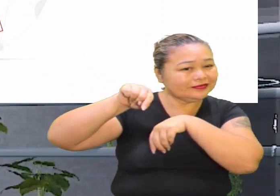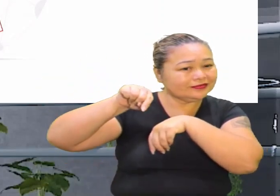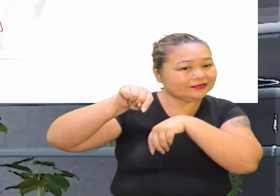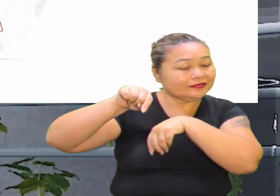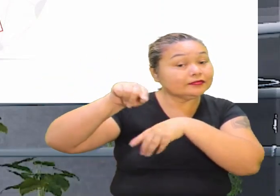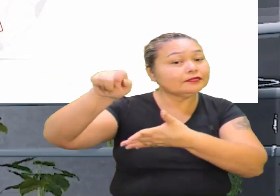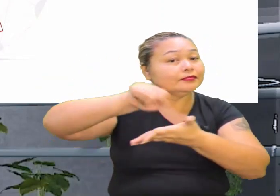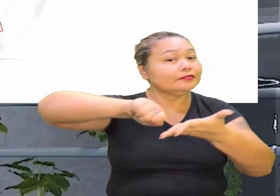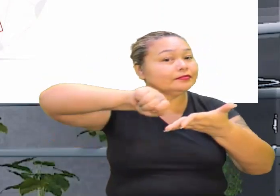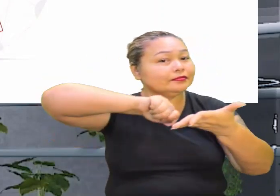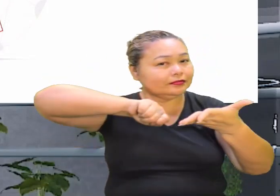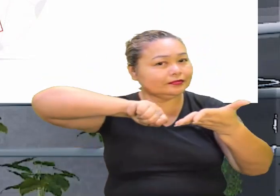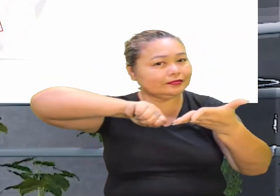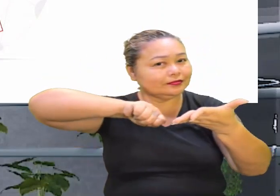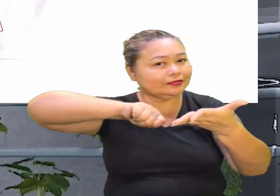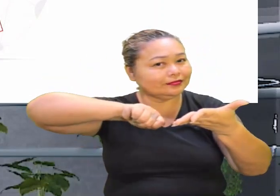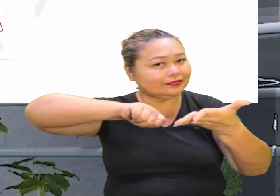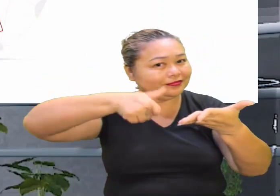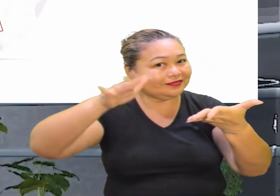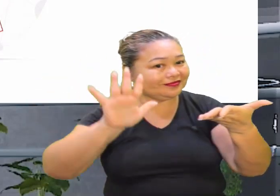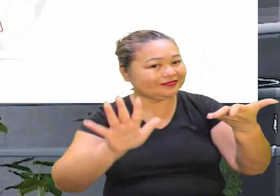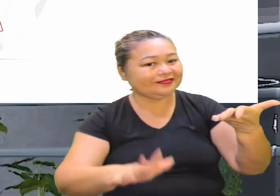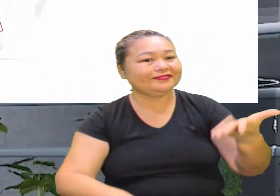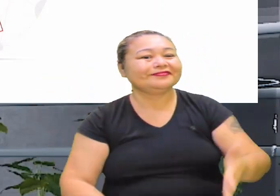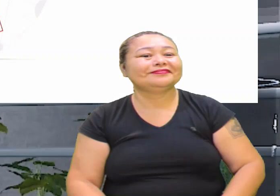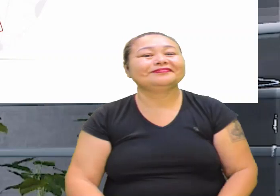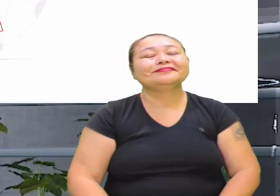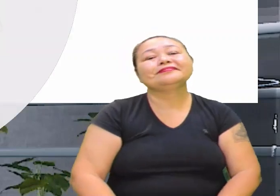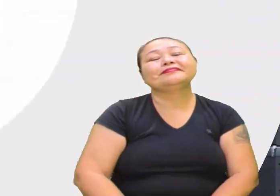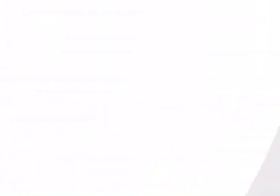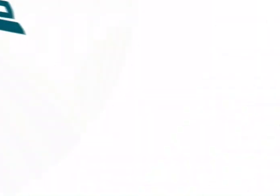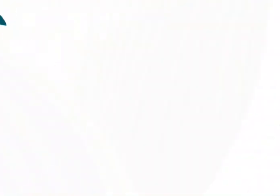para corrigir Together Us. Vai!